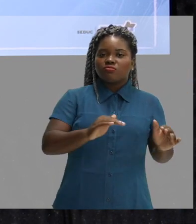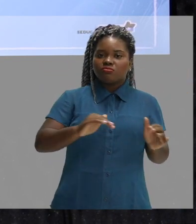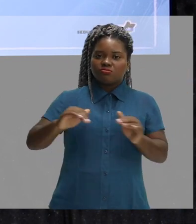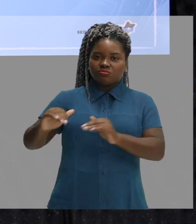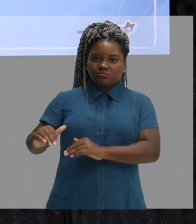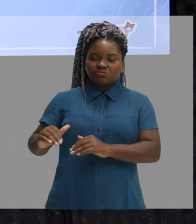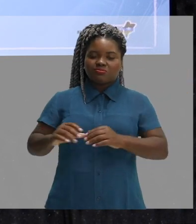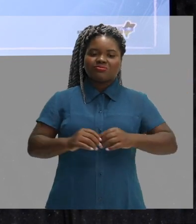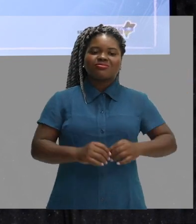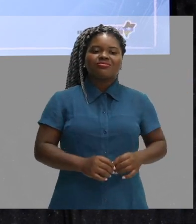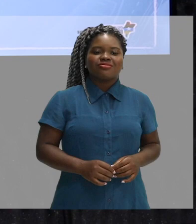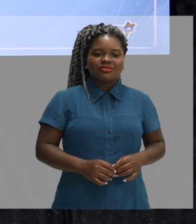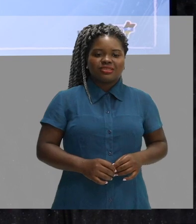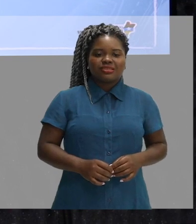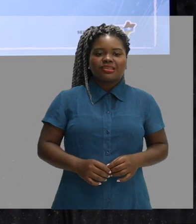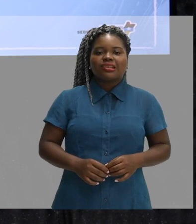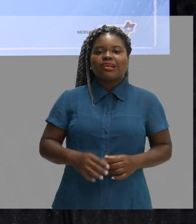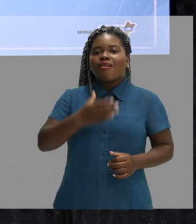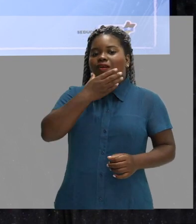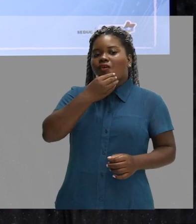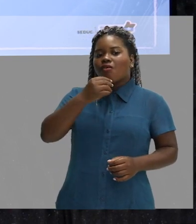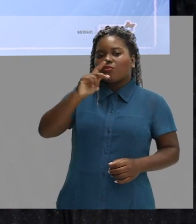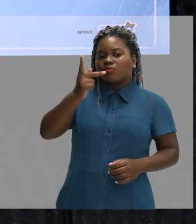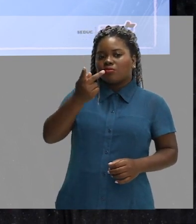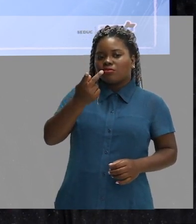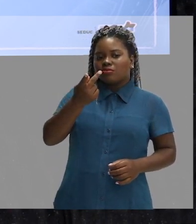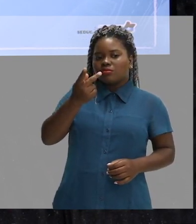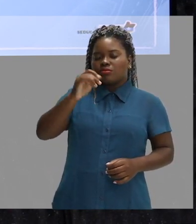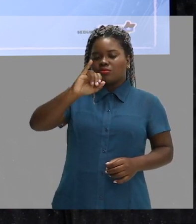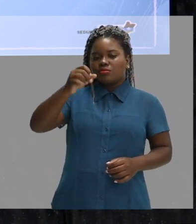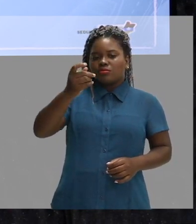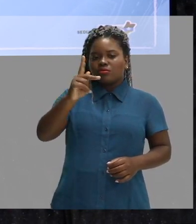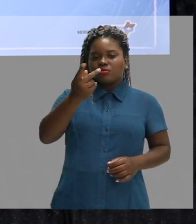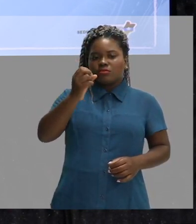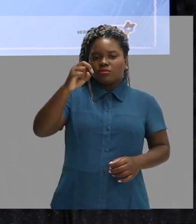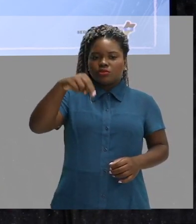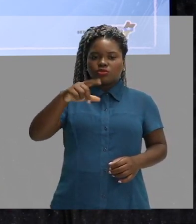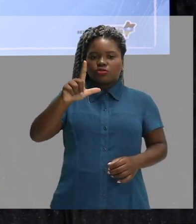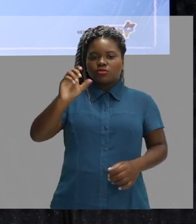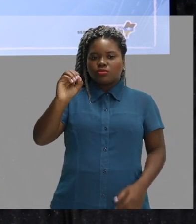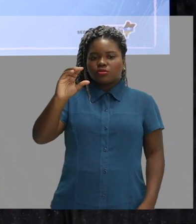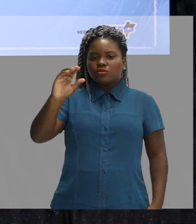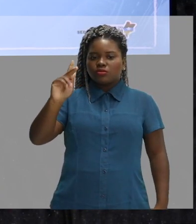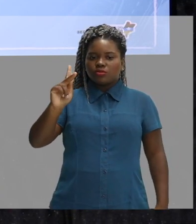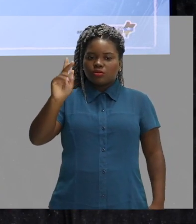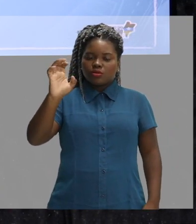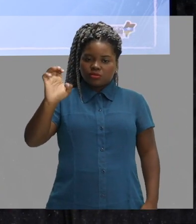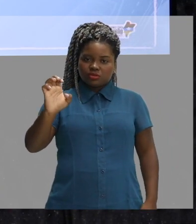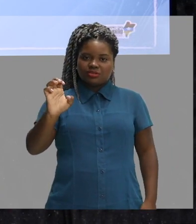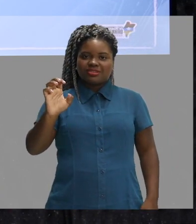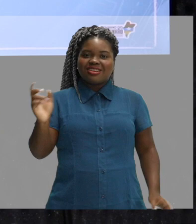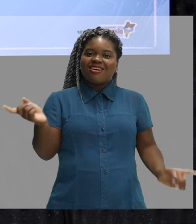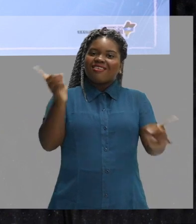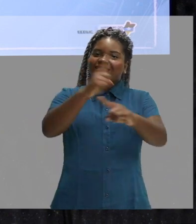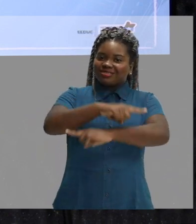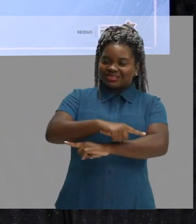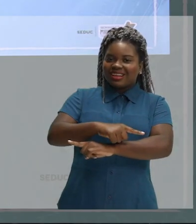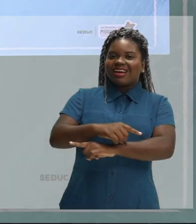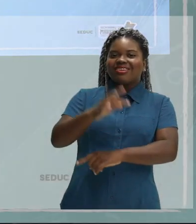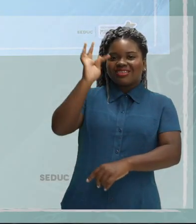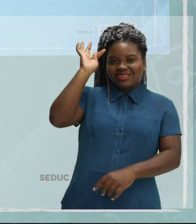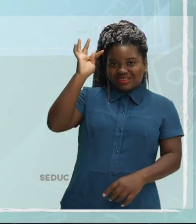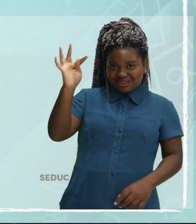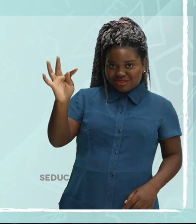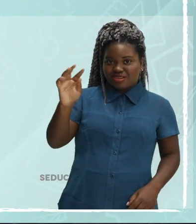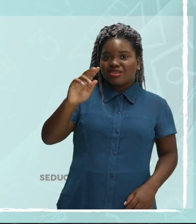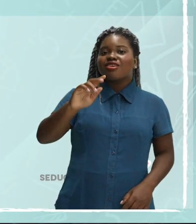segundo teórico de hoje, John Locke. Essa teoria aqui, ela é o contrário da teoria do Hobbes. Olha só,